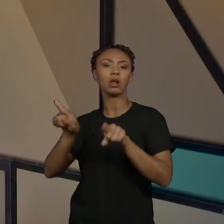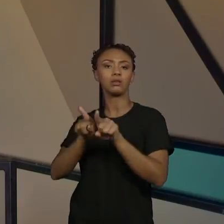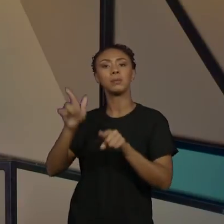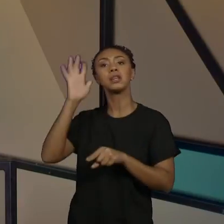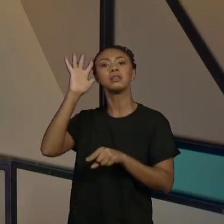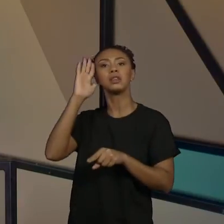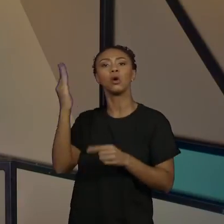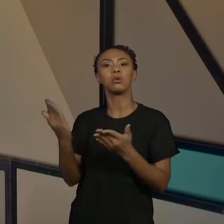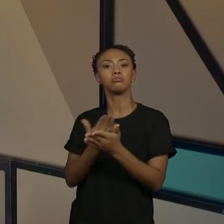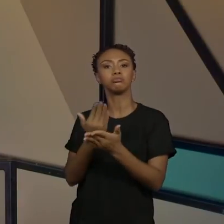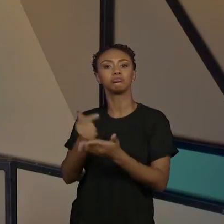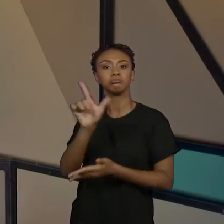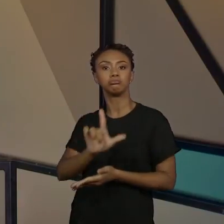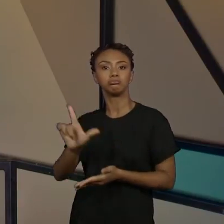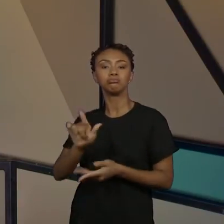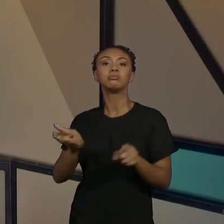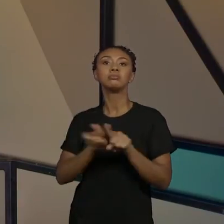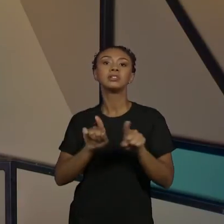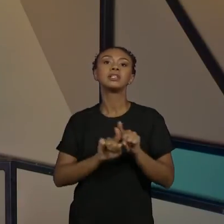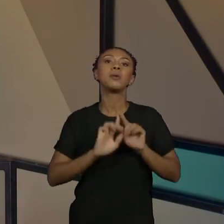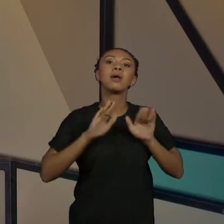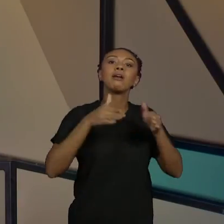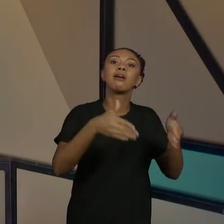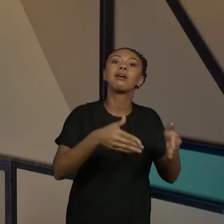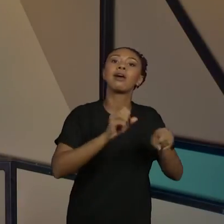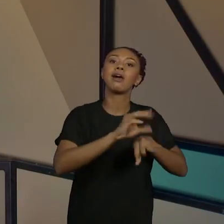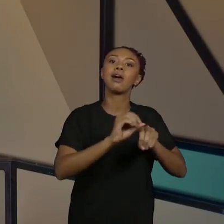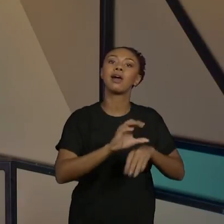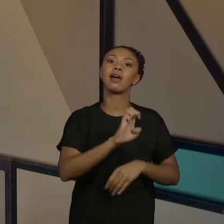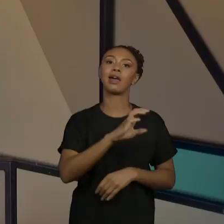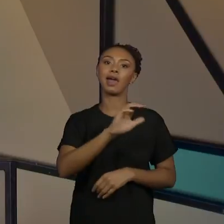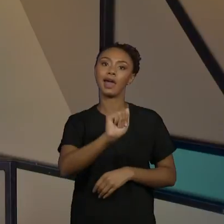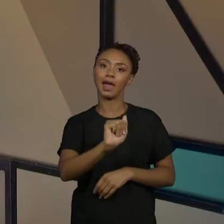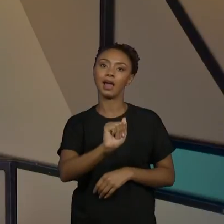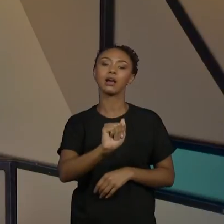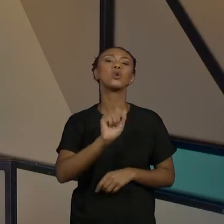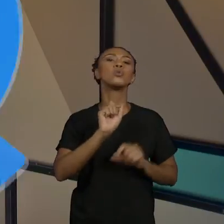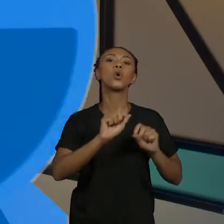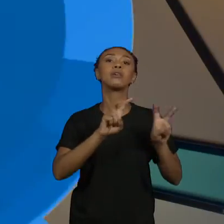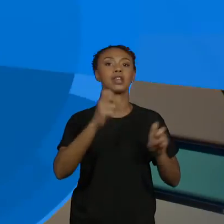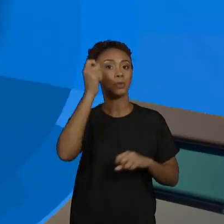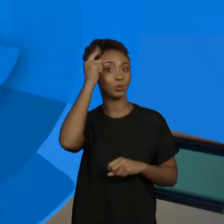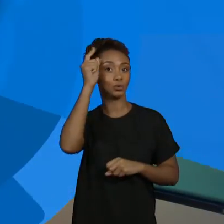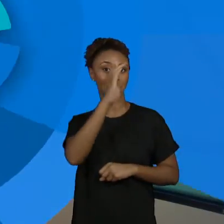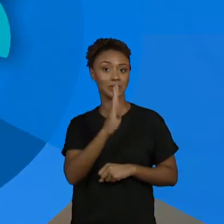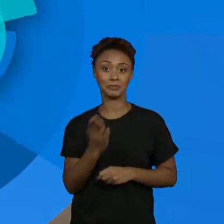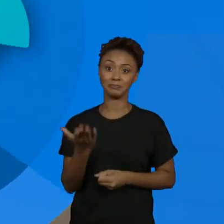e também atuo na ECA, onde sou professor de cultura brasileira. Vamos lá?